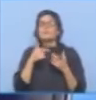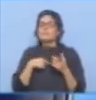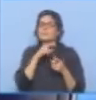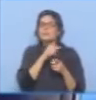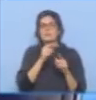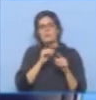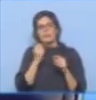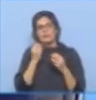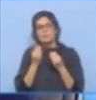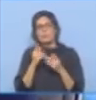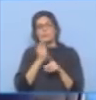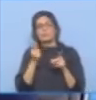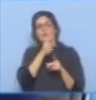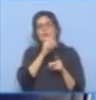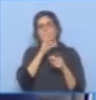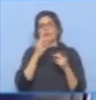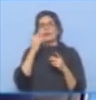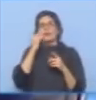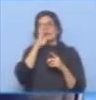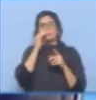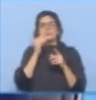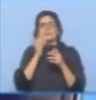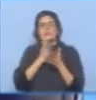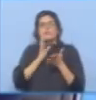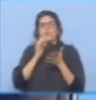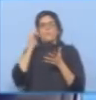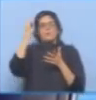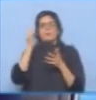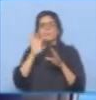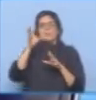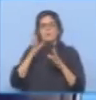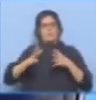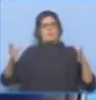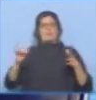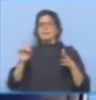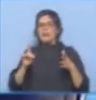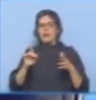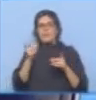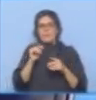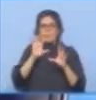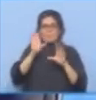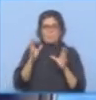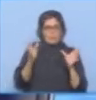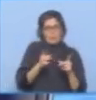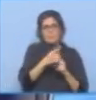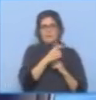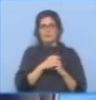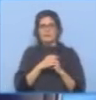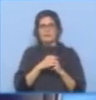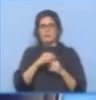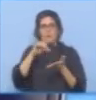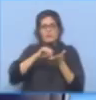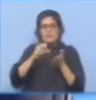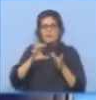grandes capacidades e países mais do centro da cena internacional, não é? Periferias, acho que também é interessante. É